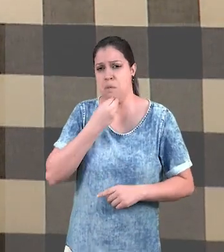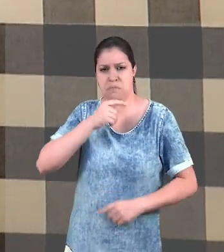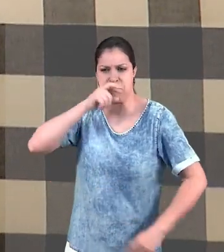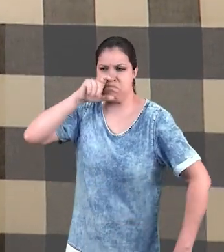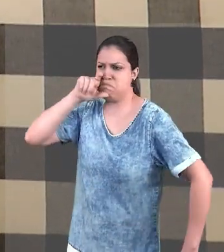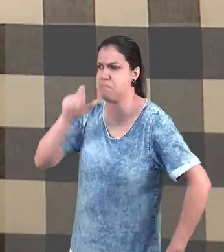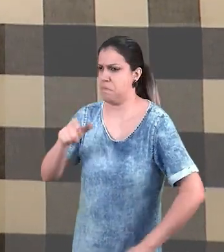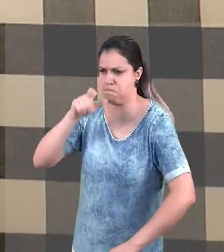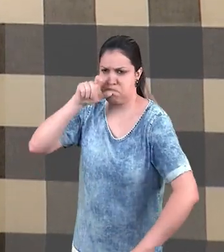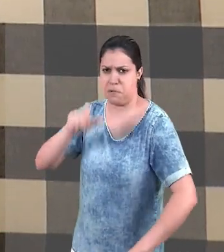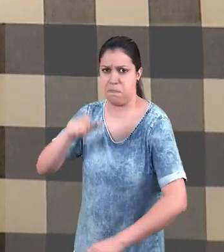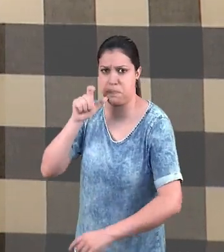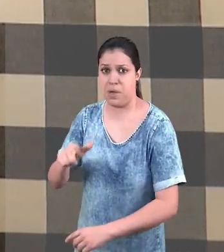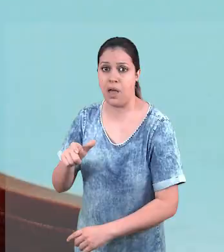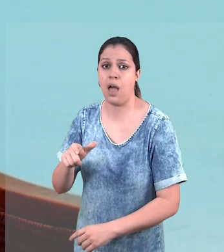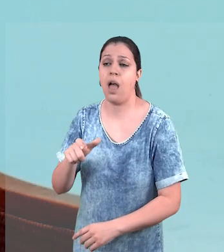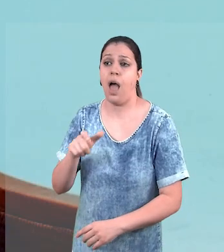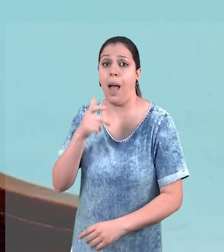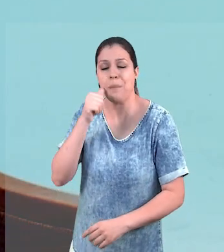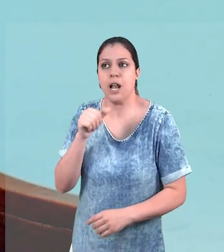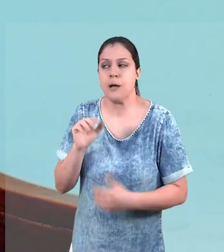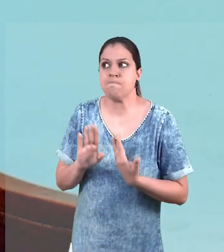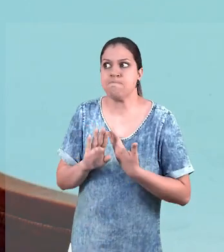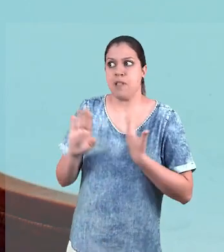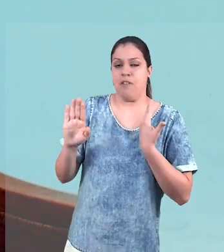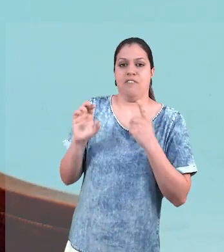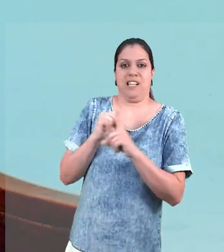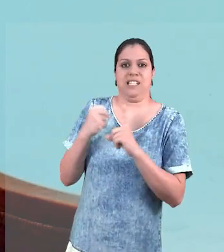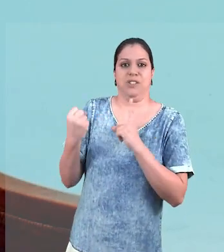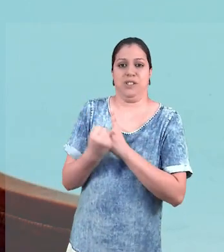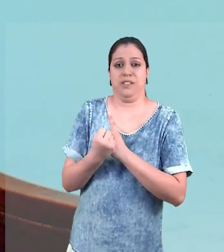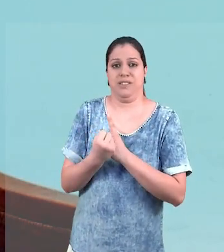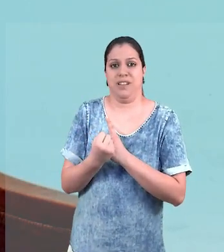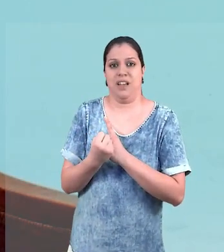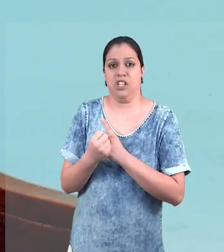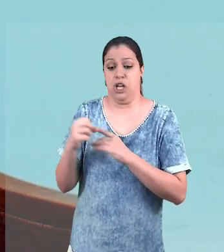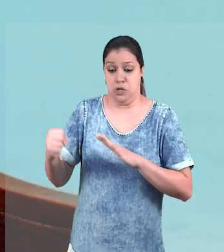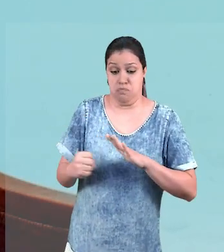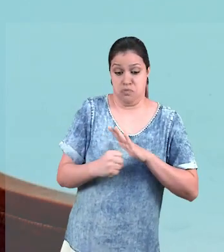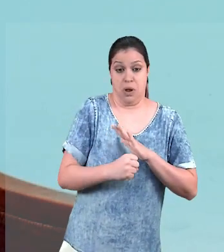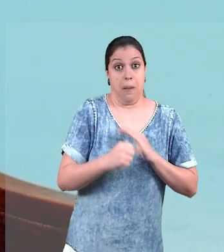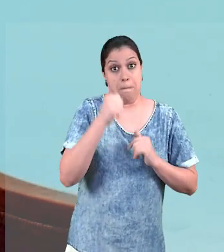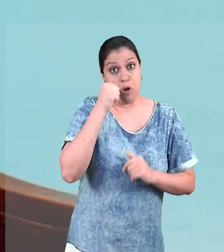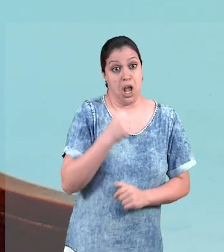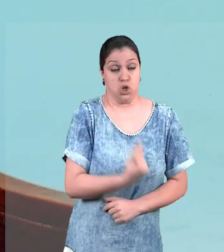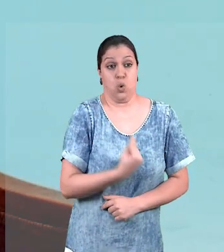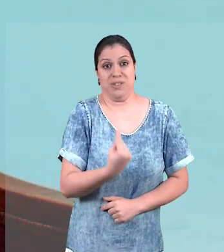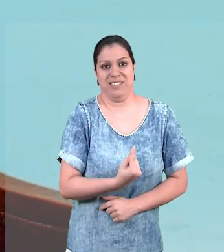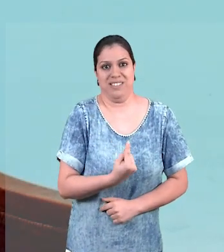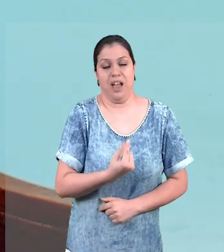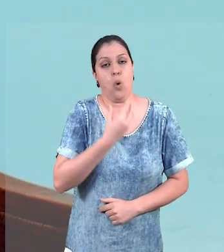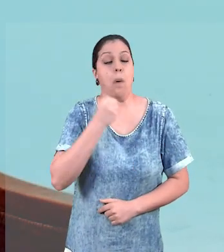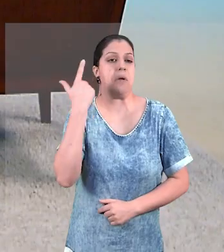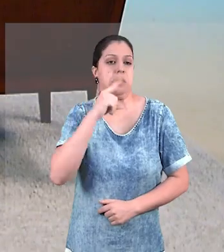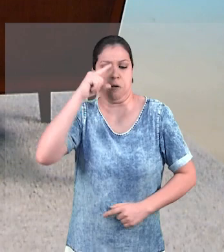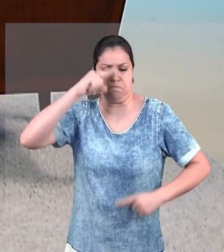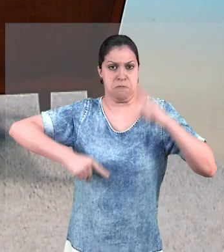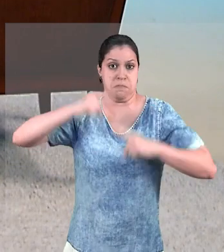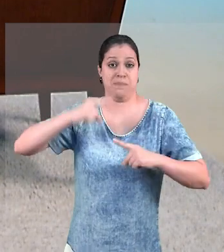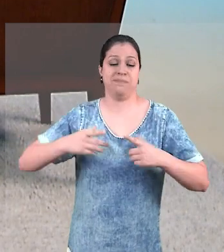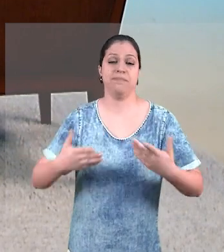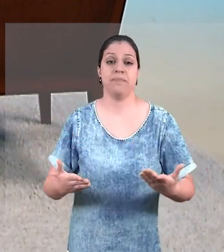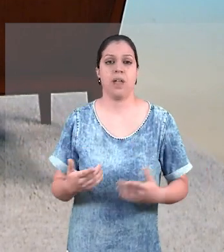agressor faz, que é de tirar ela do seu convívio social, para que seja mais fácil dominar ela. Olha, eu